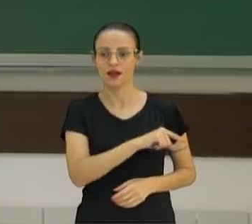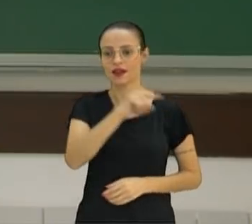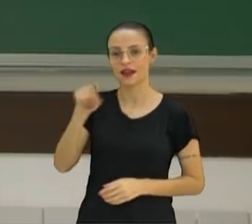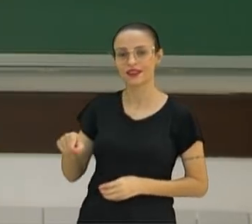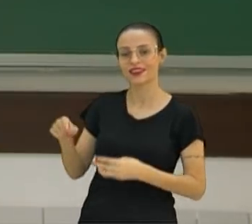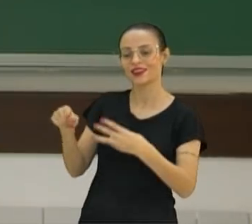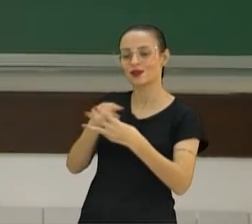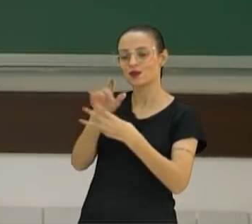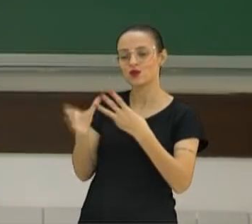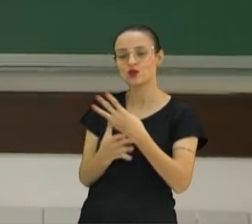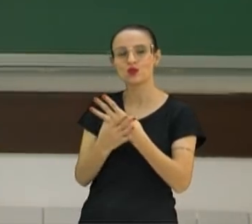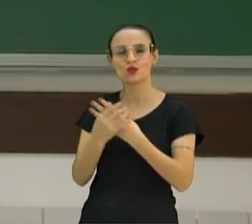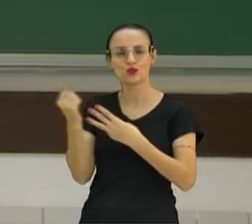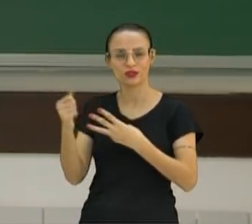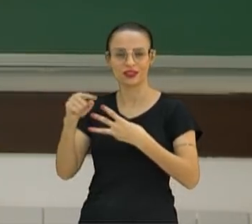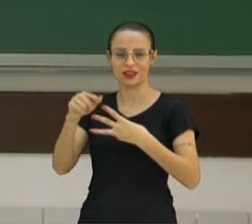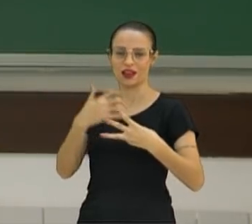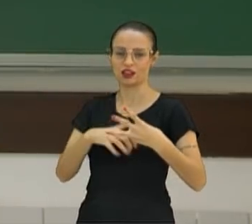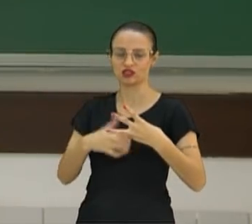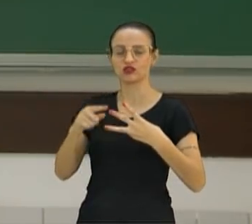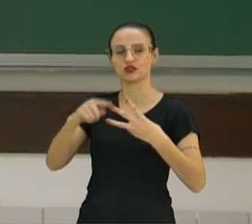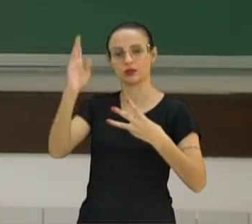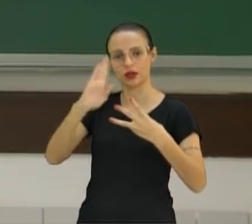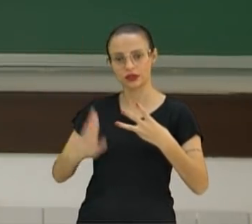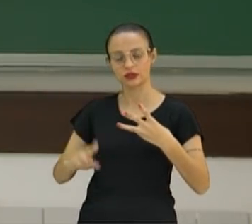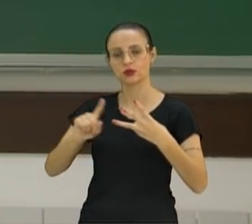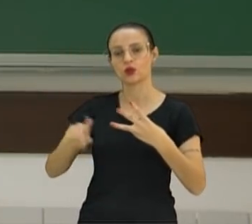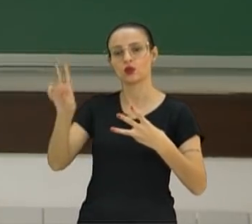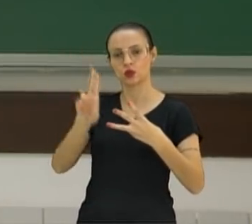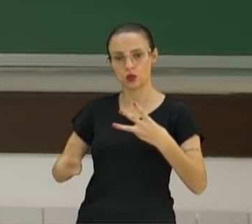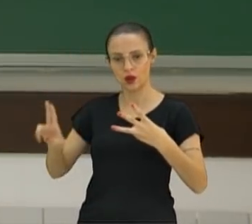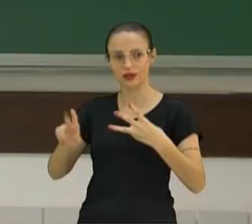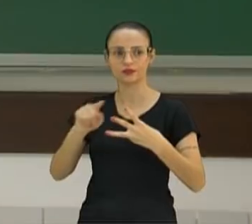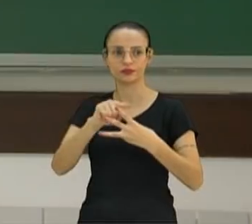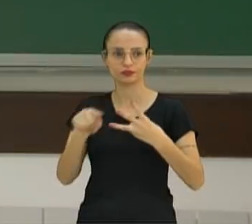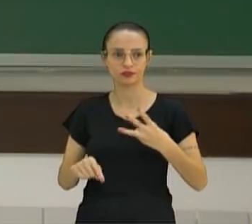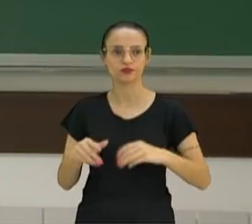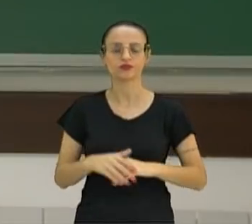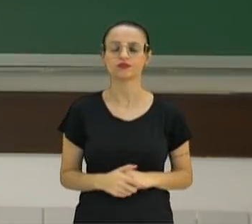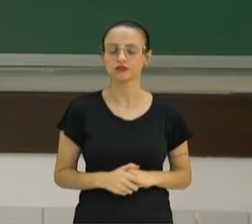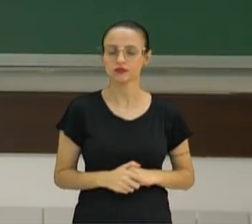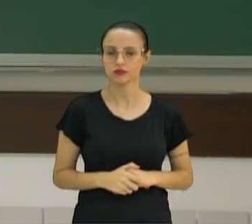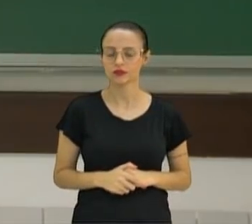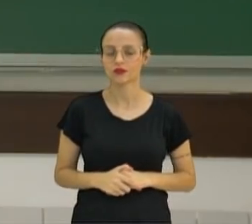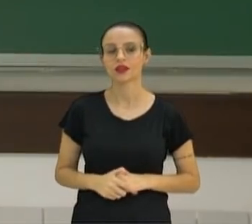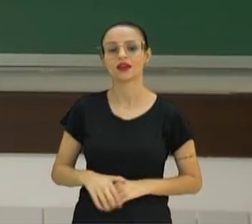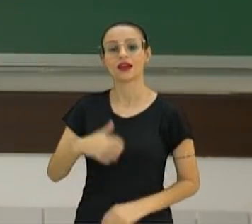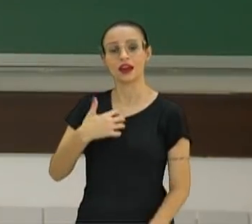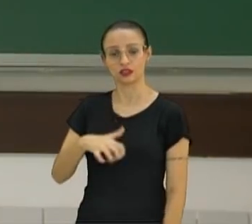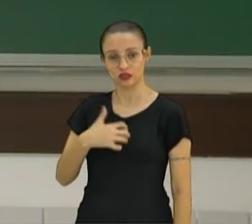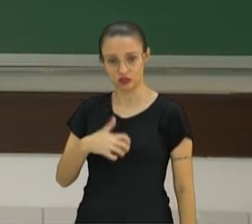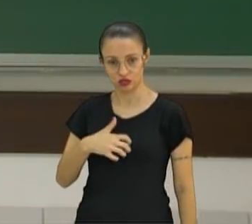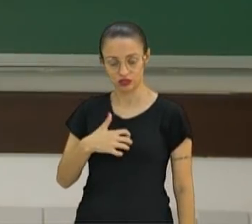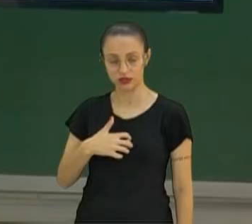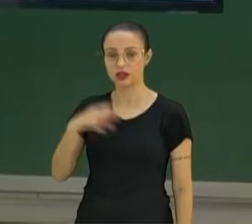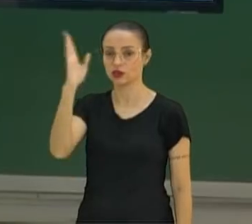Tríplice Aliança formada pela Argentina, Brasil e Uruguai, né? A Argentina e o Brasil, então, vão